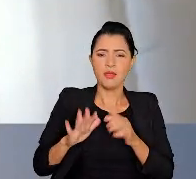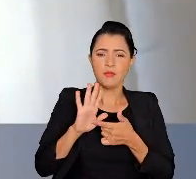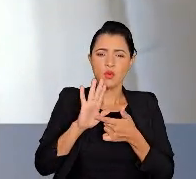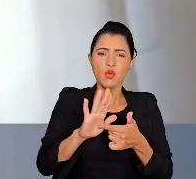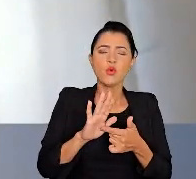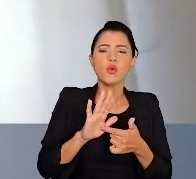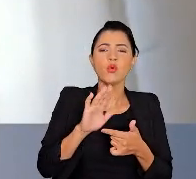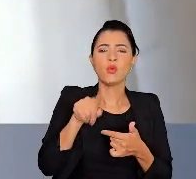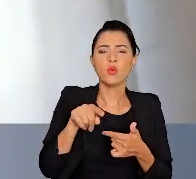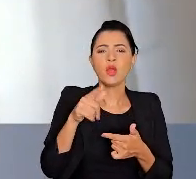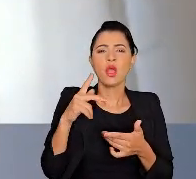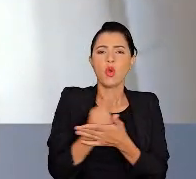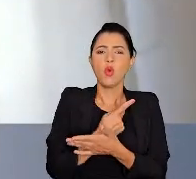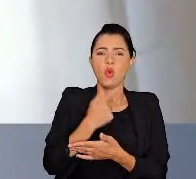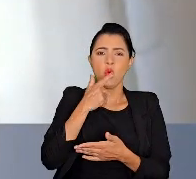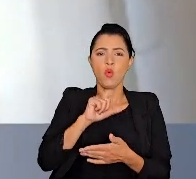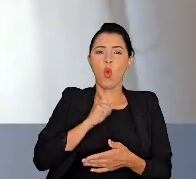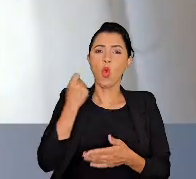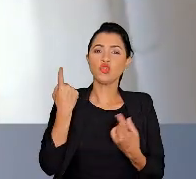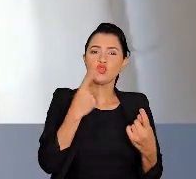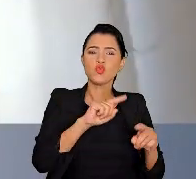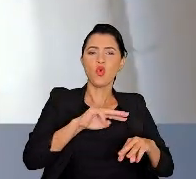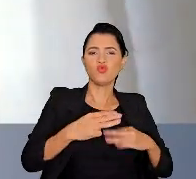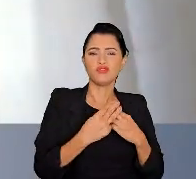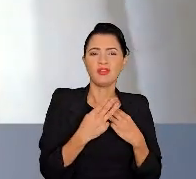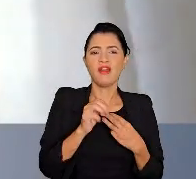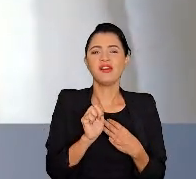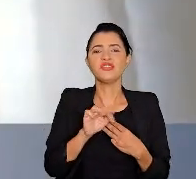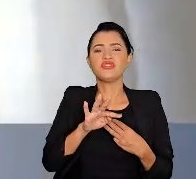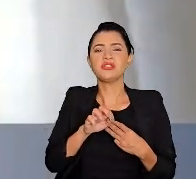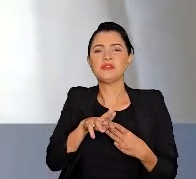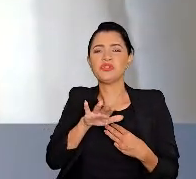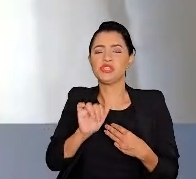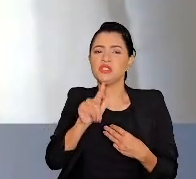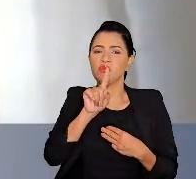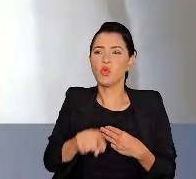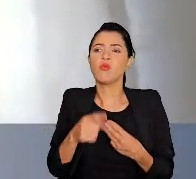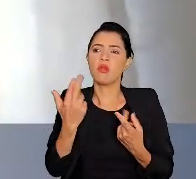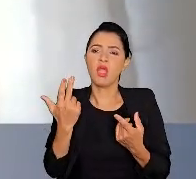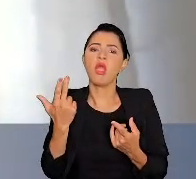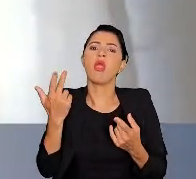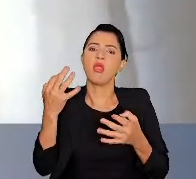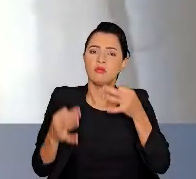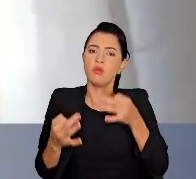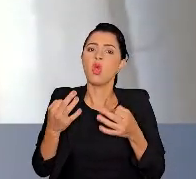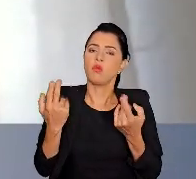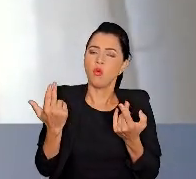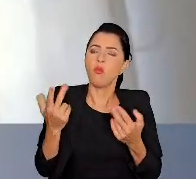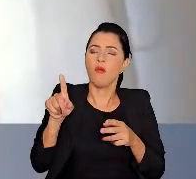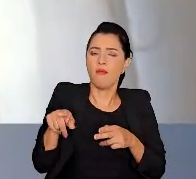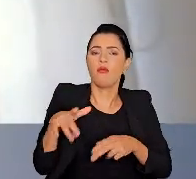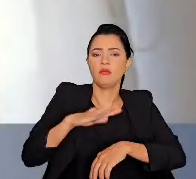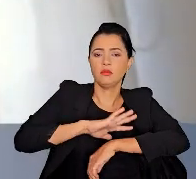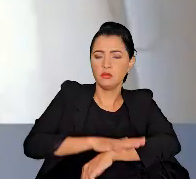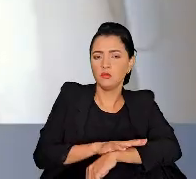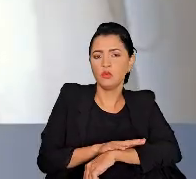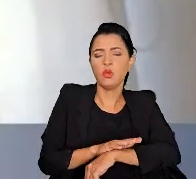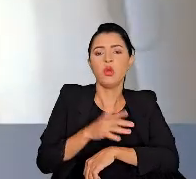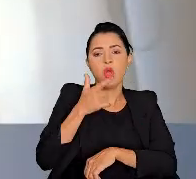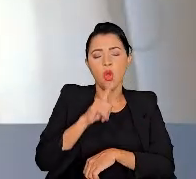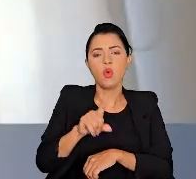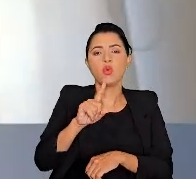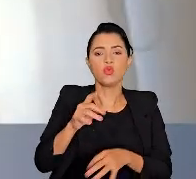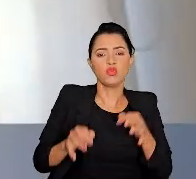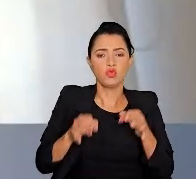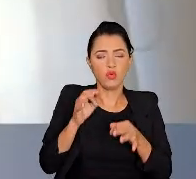questão do antissemitismo como racismo. O relator do processo, o ministro Moreira Alves, entendeu pela concessão